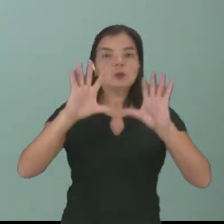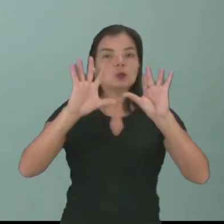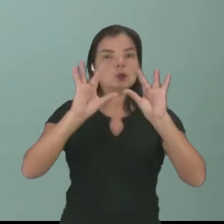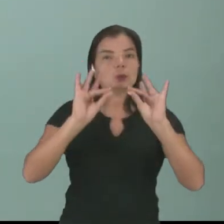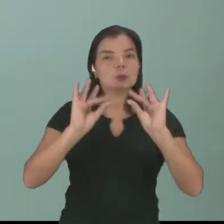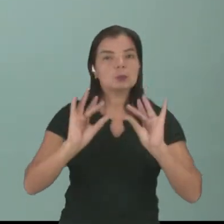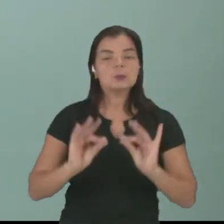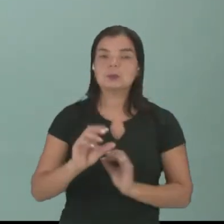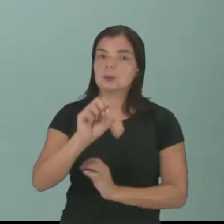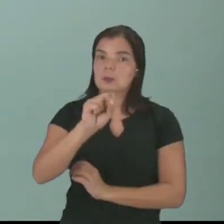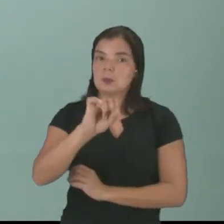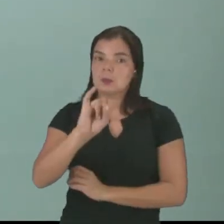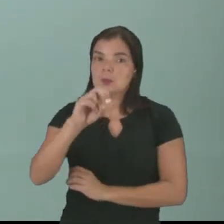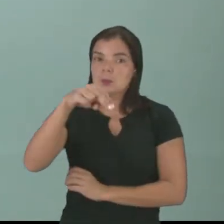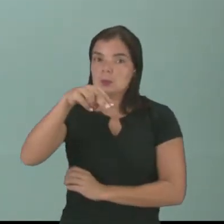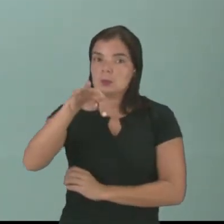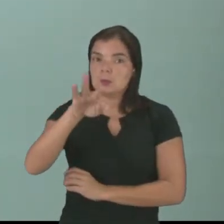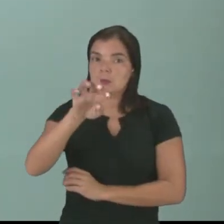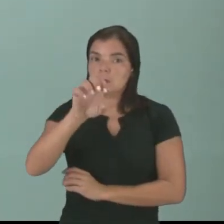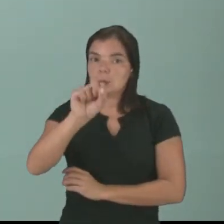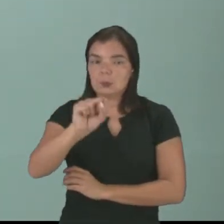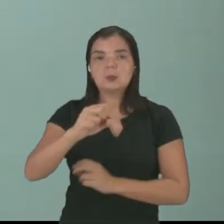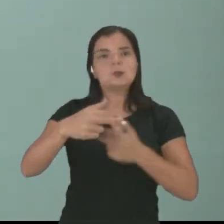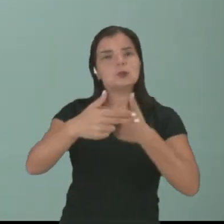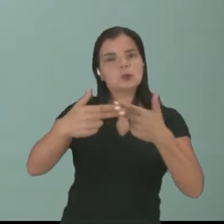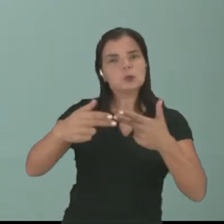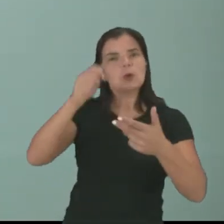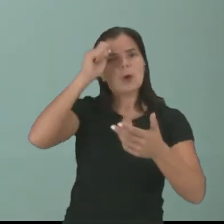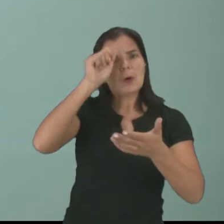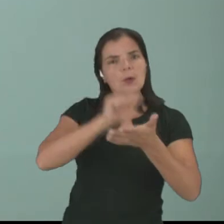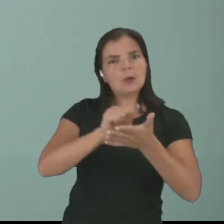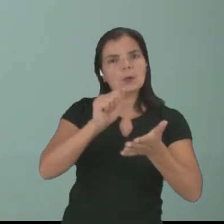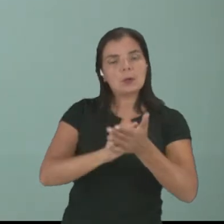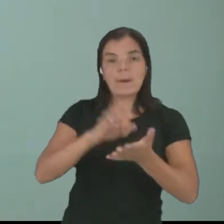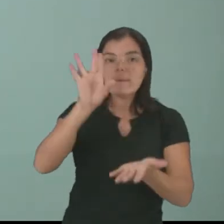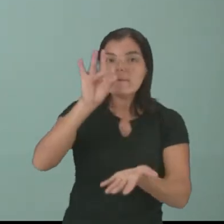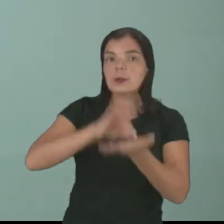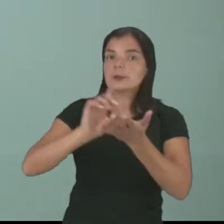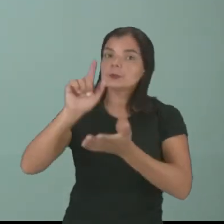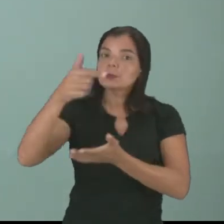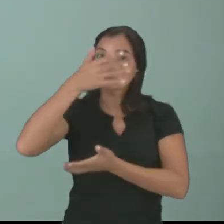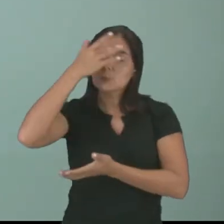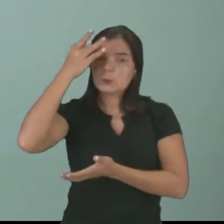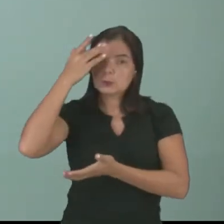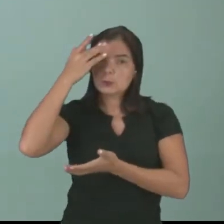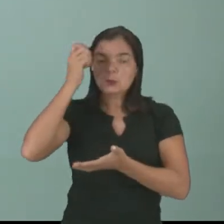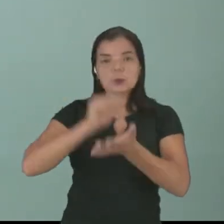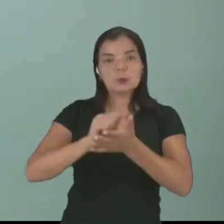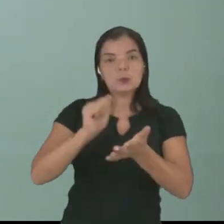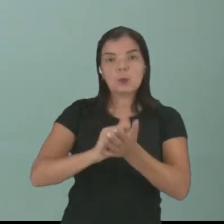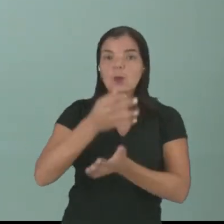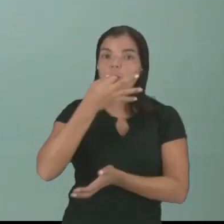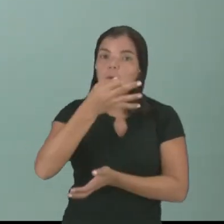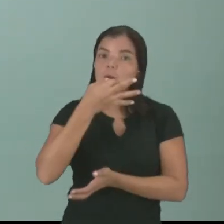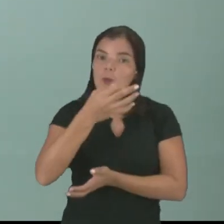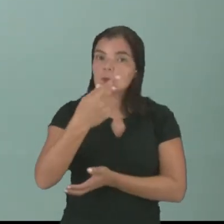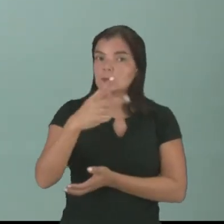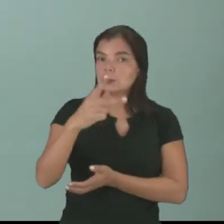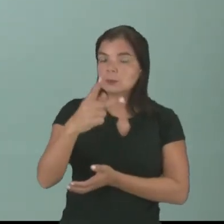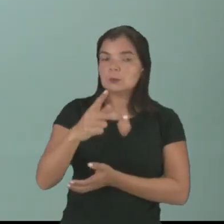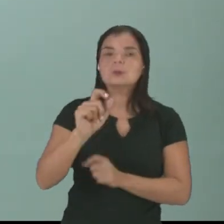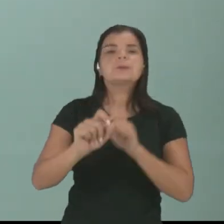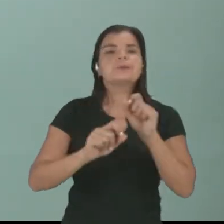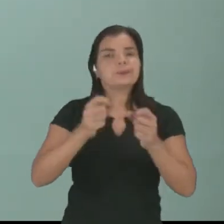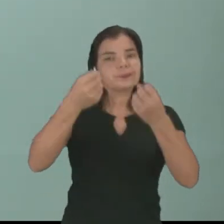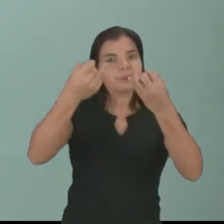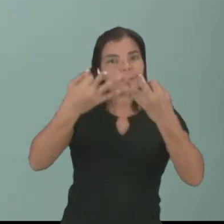Porque quando você ler algo original de outra pessoa e é capaz de dizer com as suas palavras o que